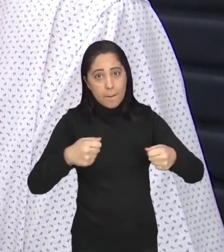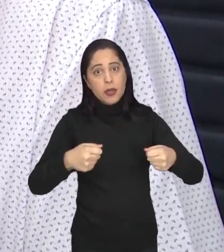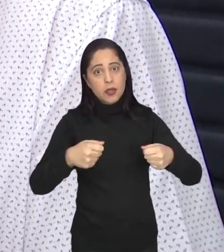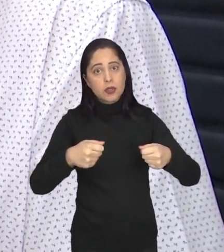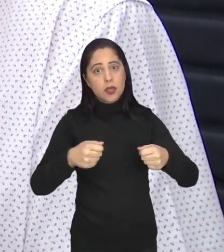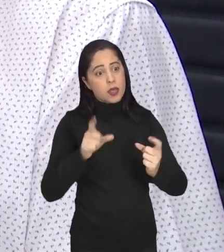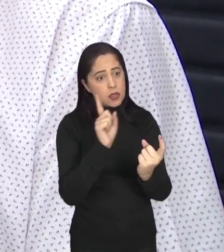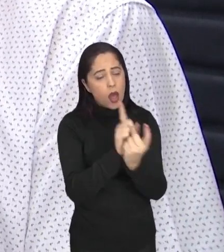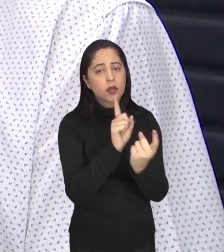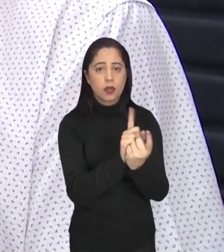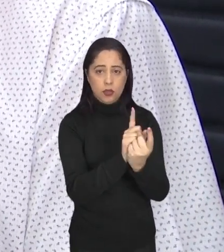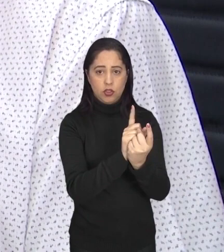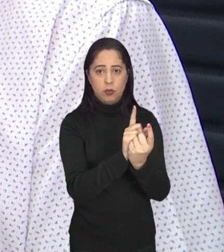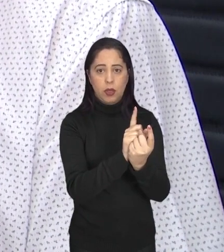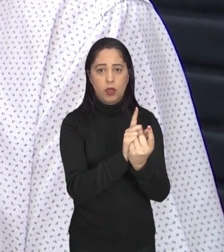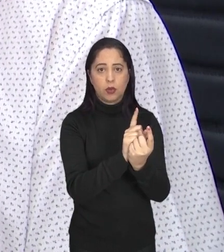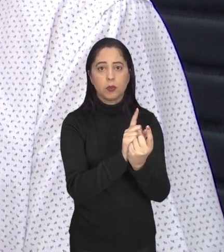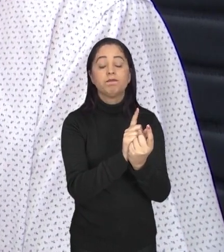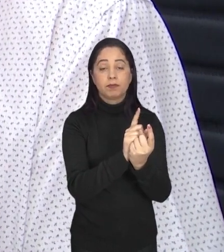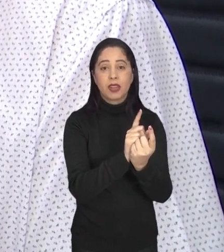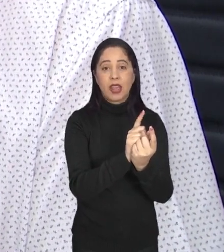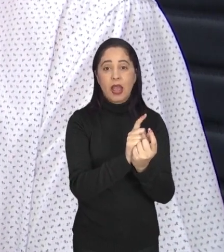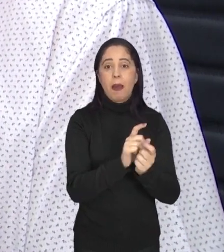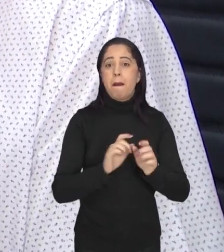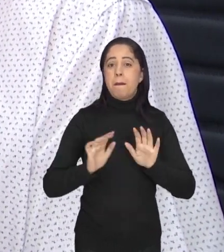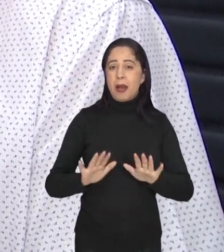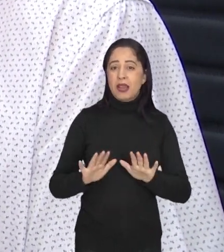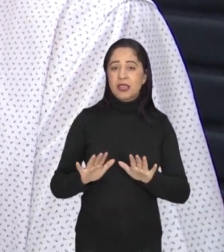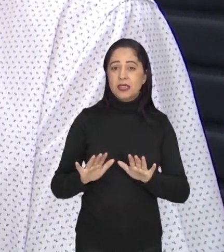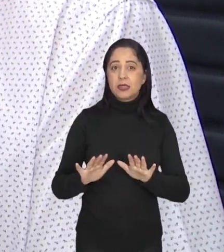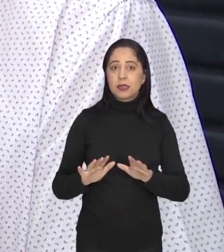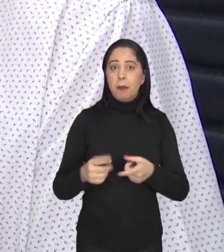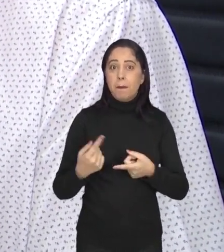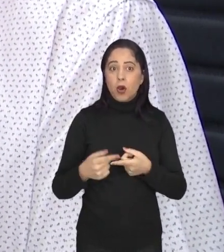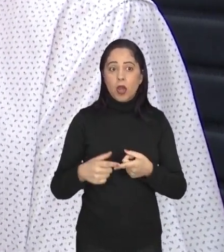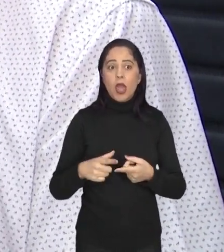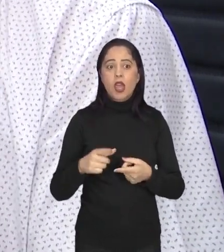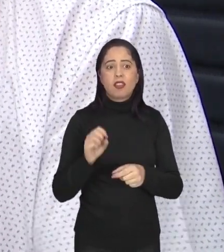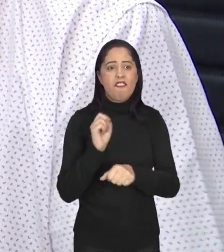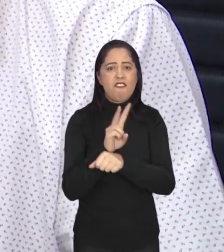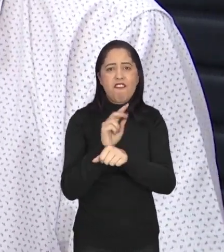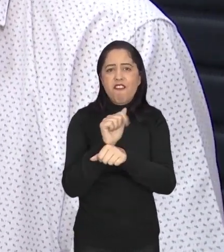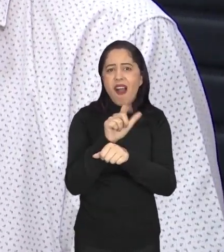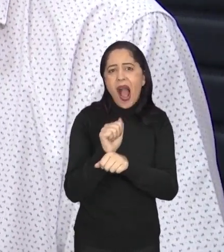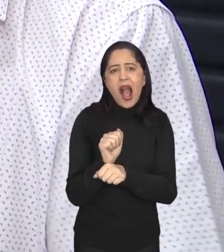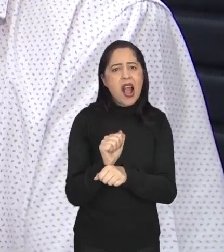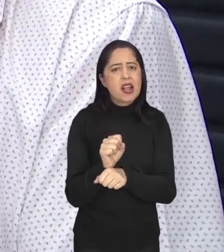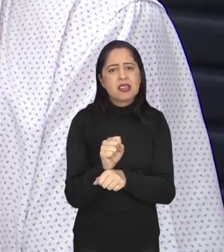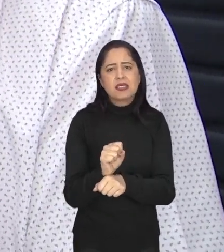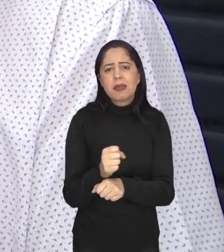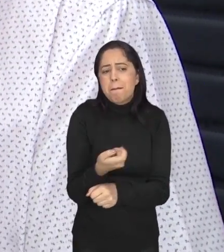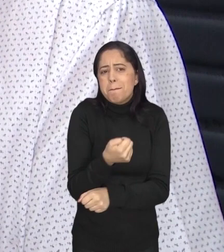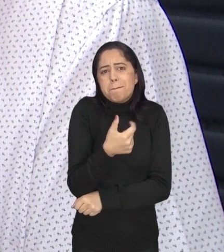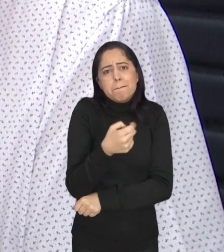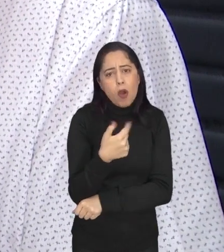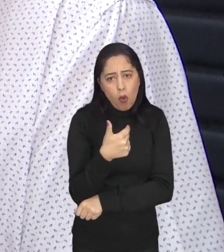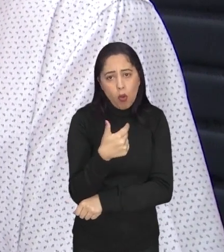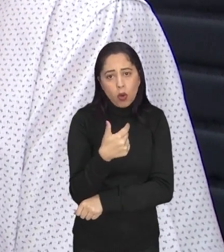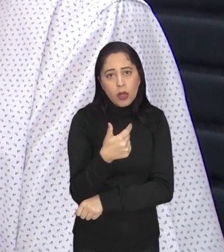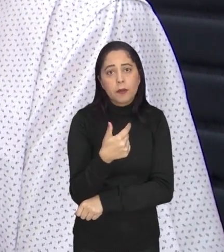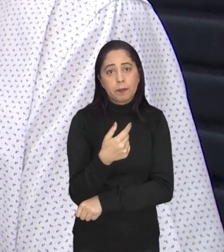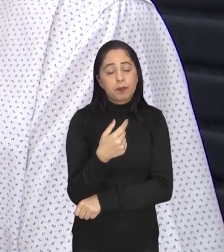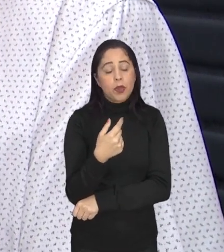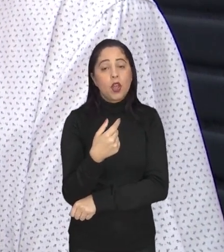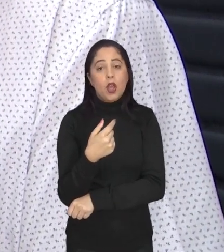né, que atendem nos CAPs. E a quantidade ainda de São José ela é pequena na quantidade da demanda que tem. Nós que participamos